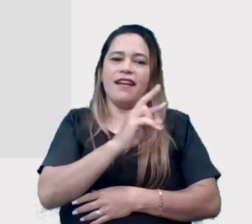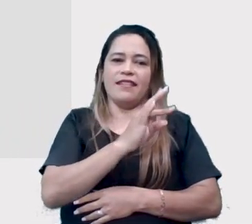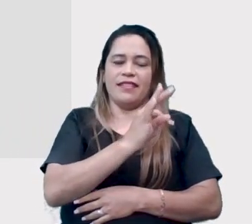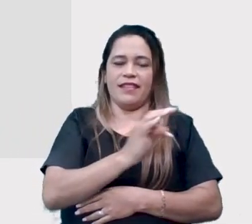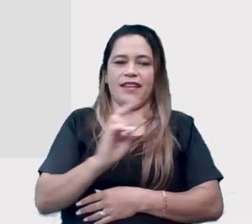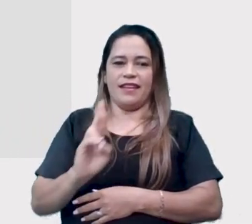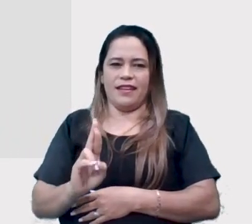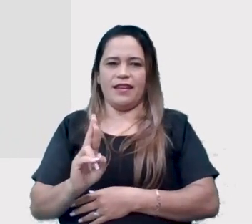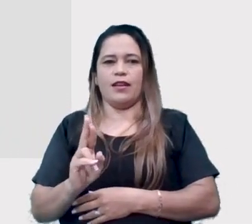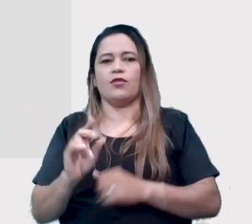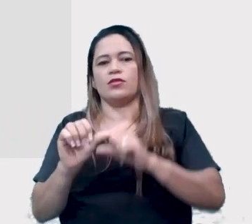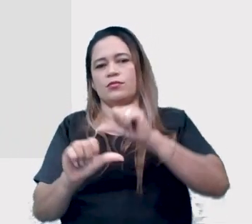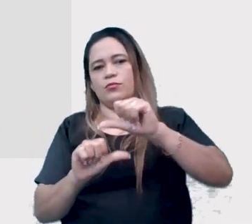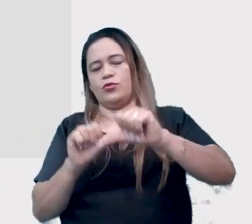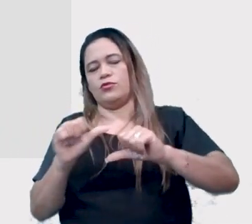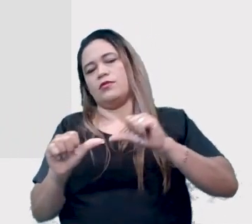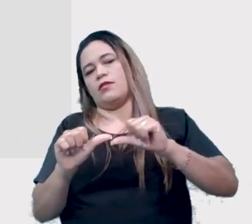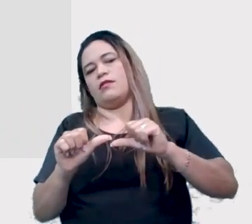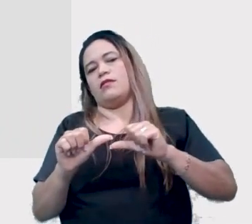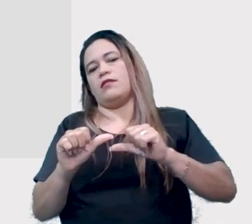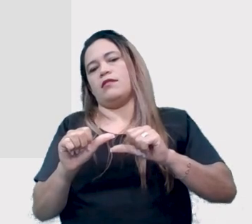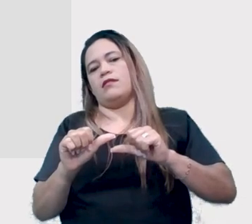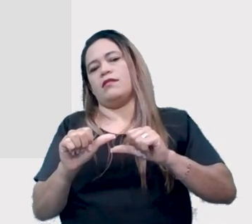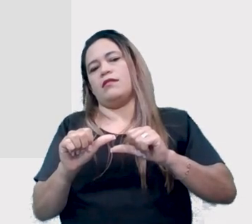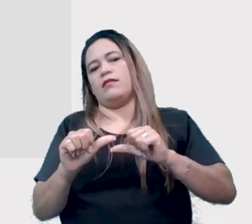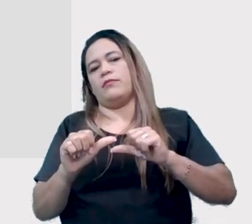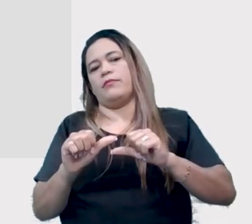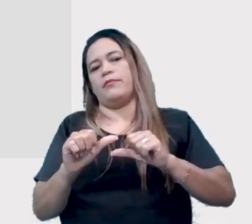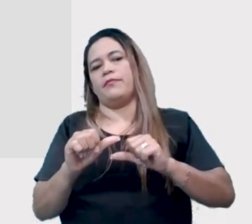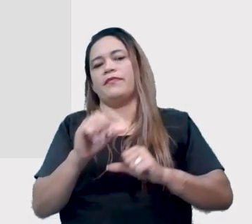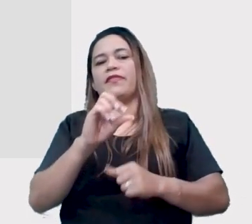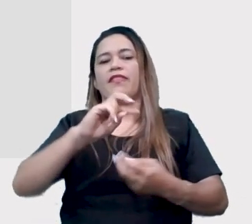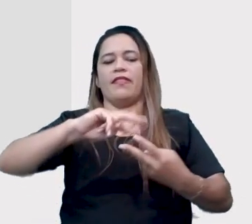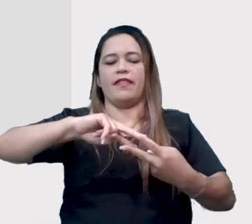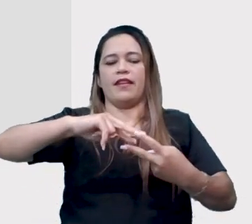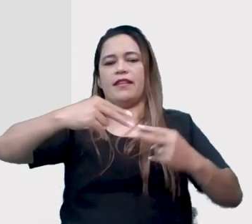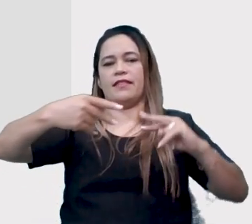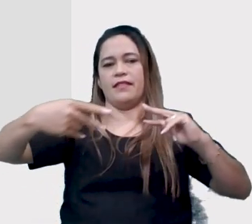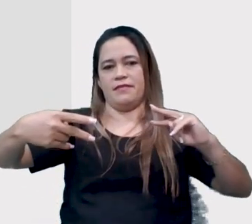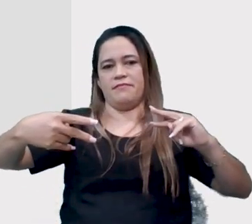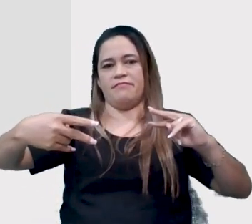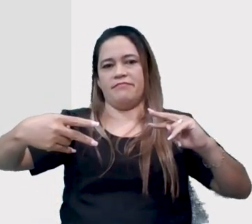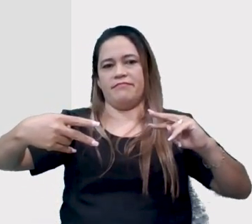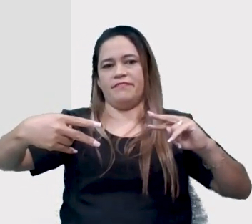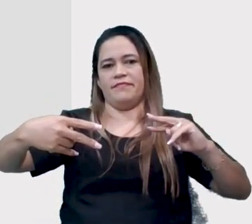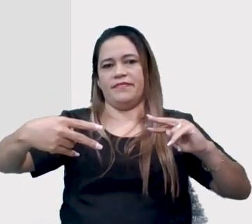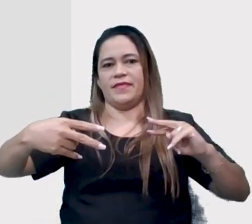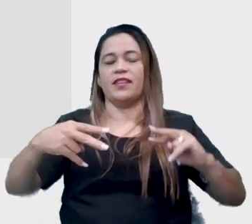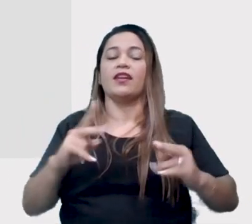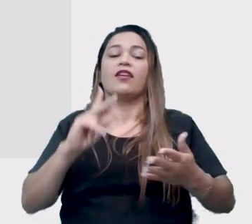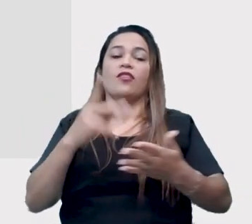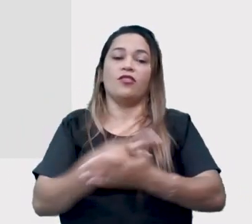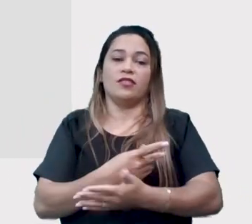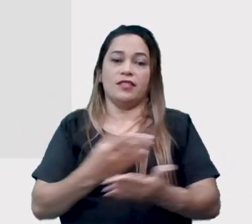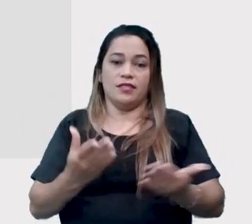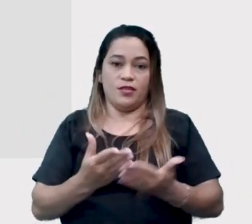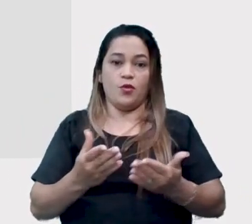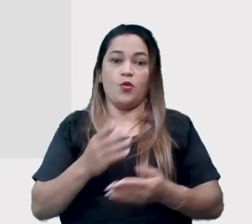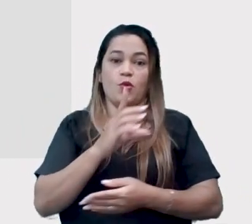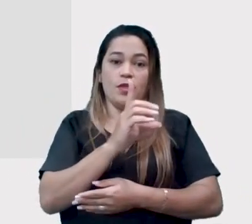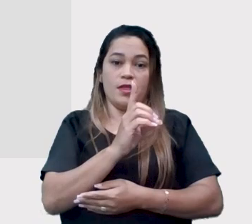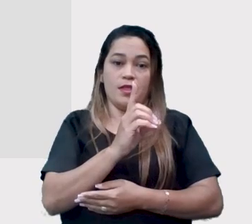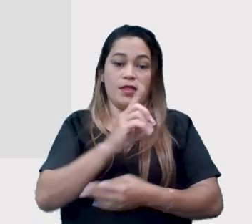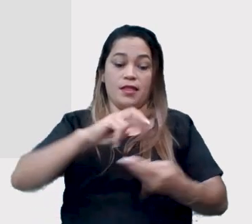transformar essa molécula de RNA em uma molécula de DNA. E o que acontece nessa hora? O DNA